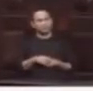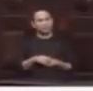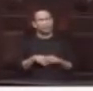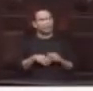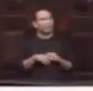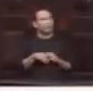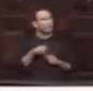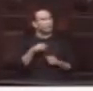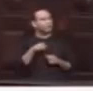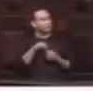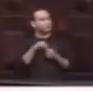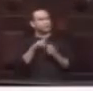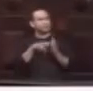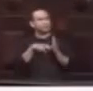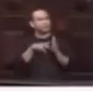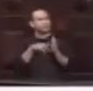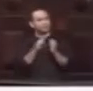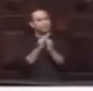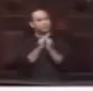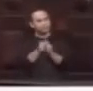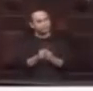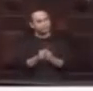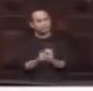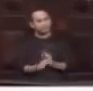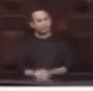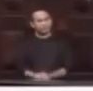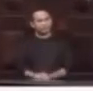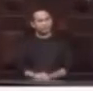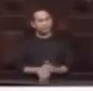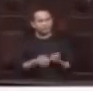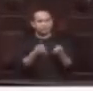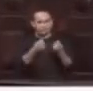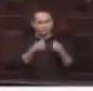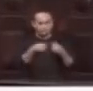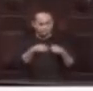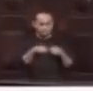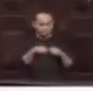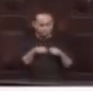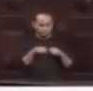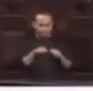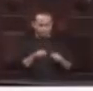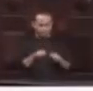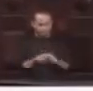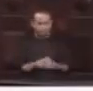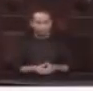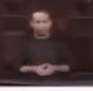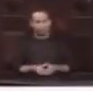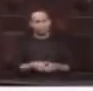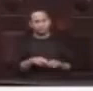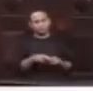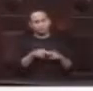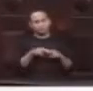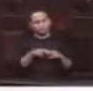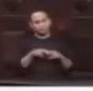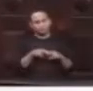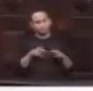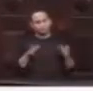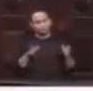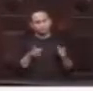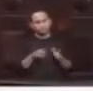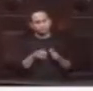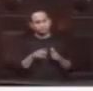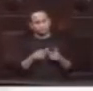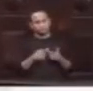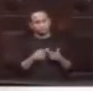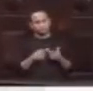Já fizemos a leitura juntos, acho que a gente não necessita dessa fase muito rasa, porque não resta dúvida, a